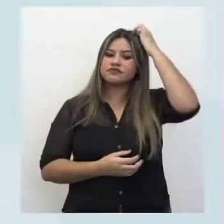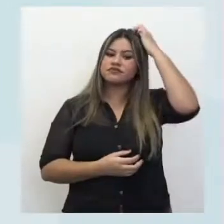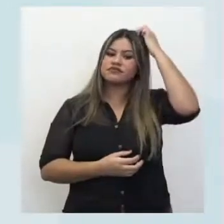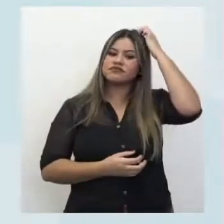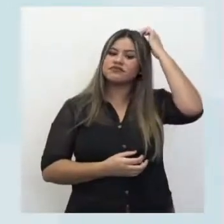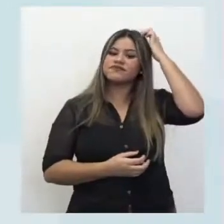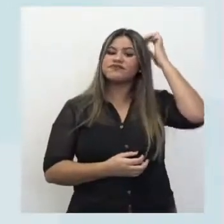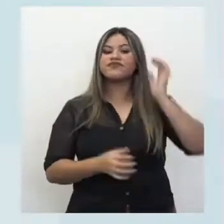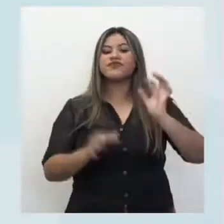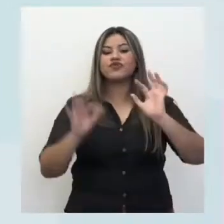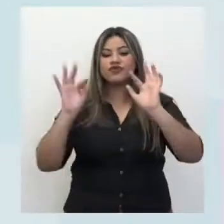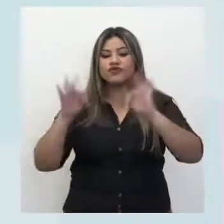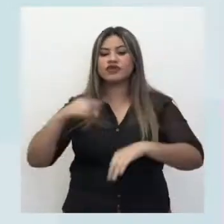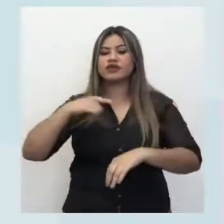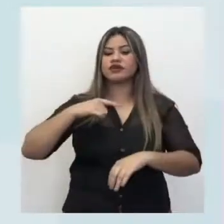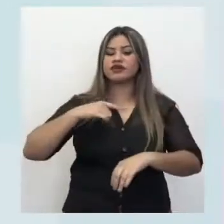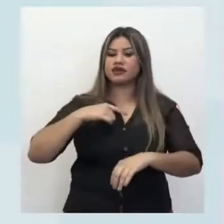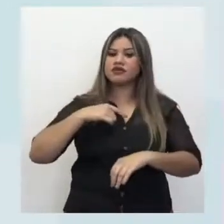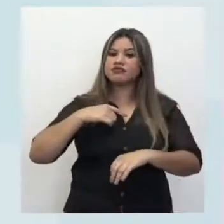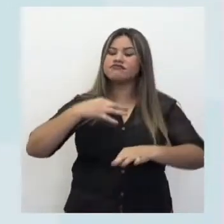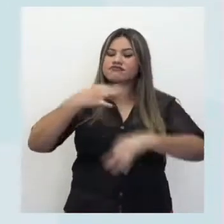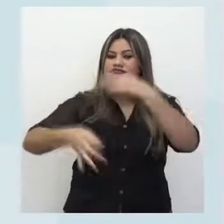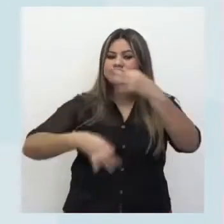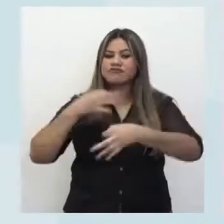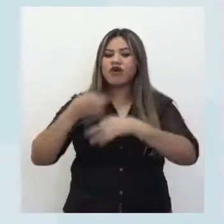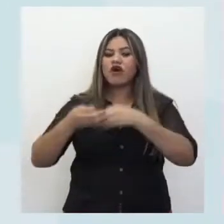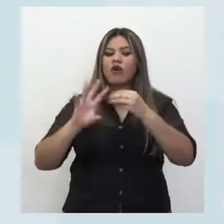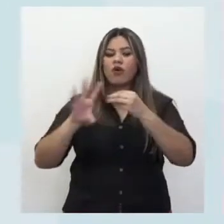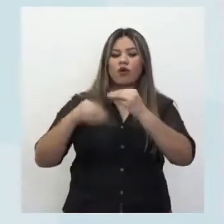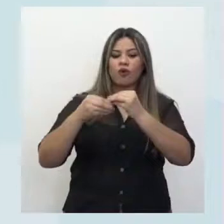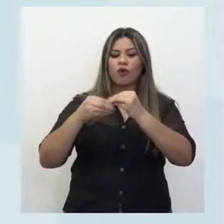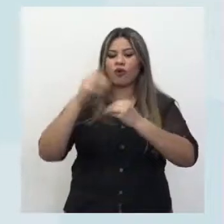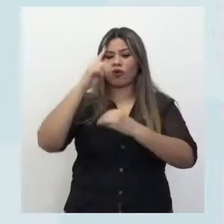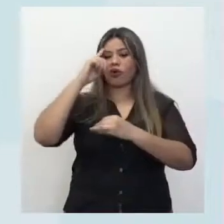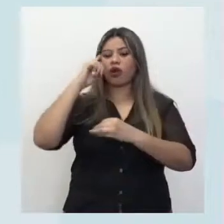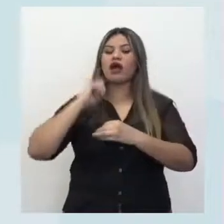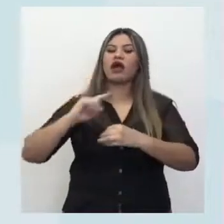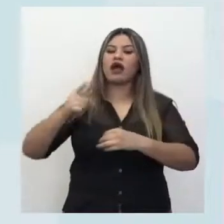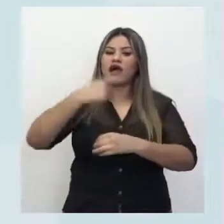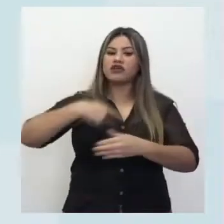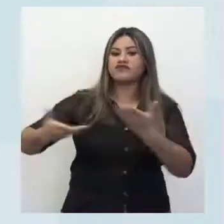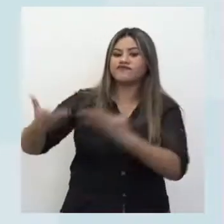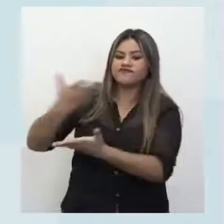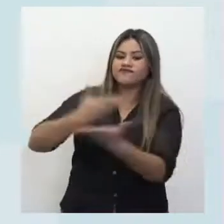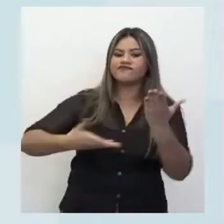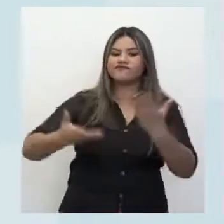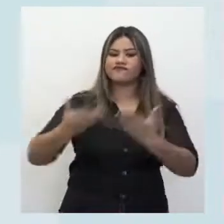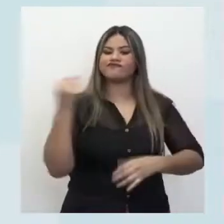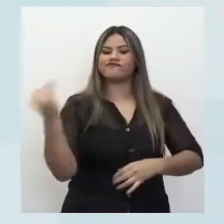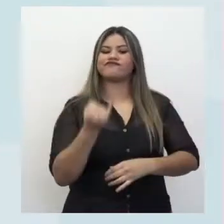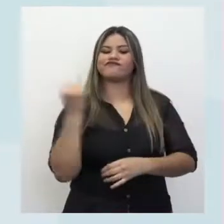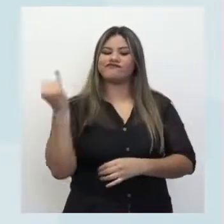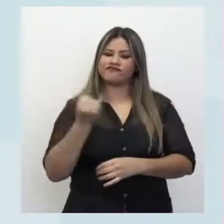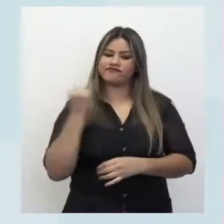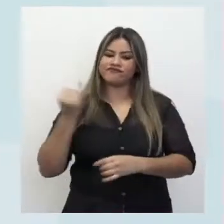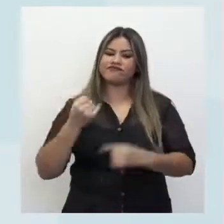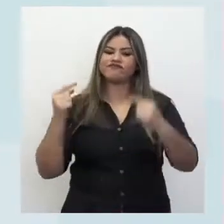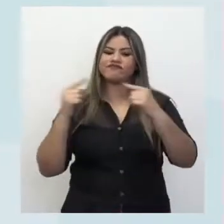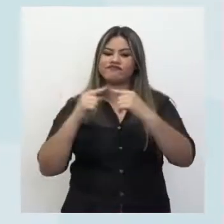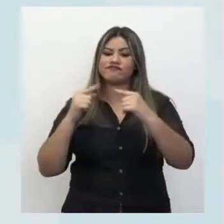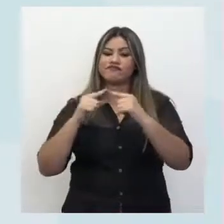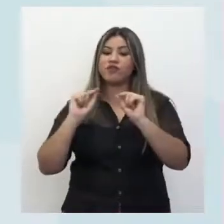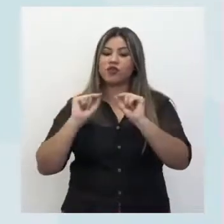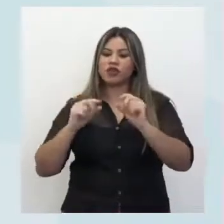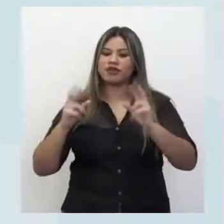um comentário, né? Então, de que é fundamental sabermos conviver uns com os outros, assegurando